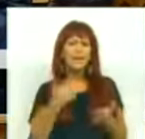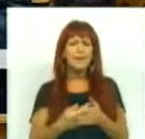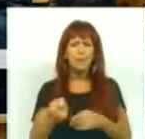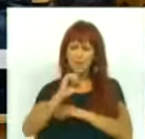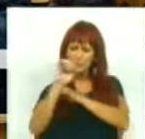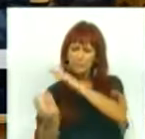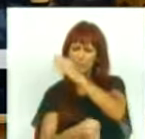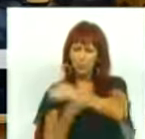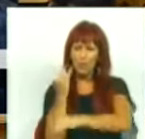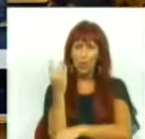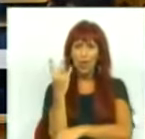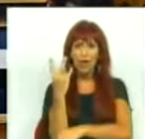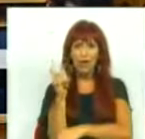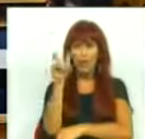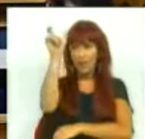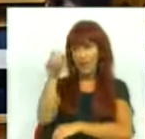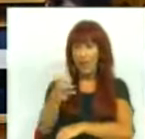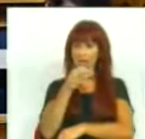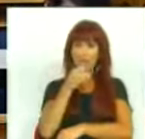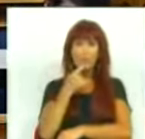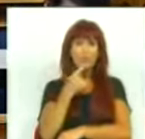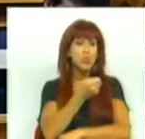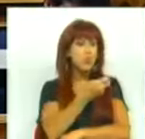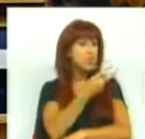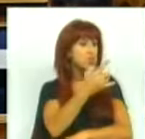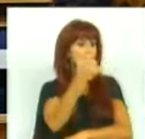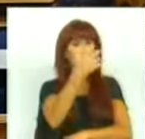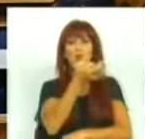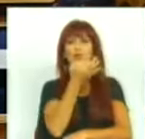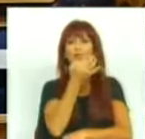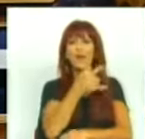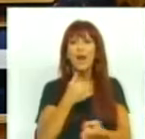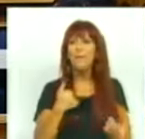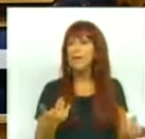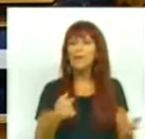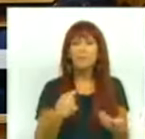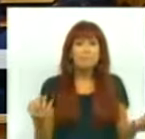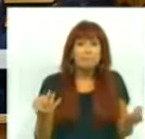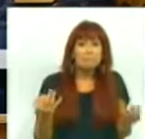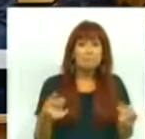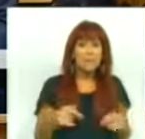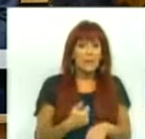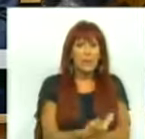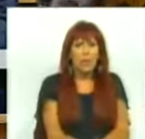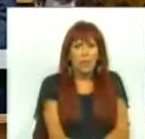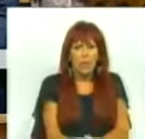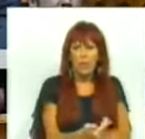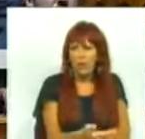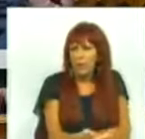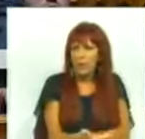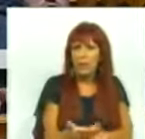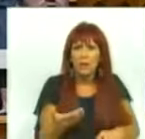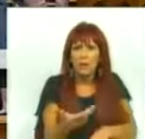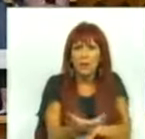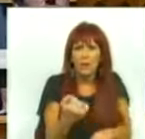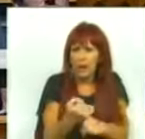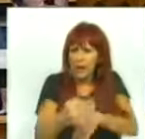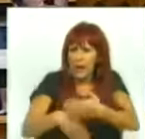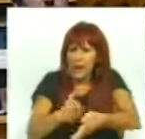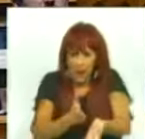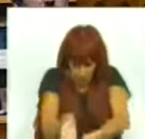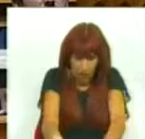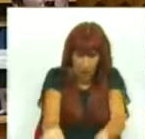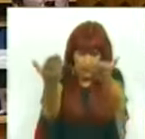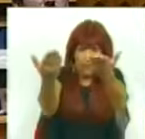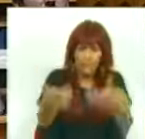do reembolso do IVA, que Vossa Excelência falou, de que muita gente tem falado, mas que efetivamente tarda muito em poder ser